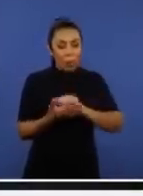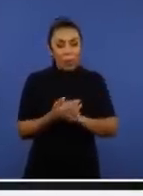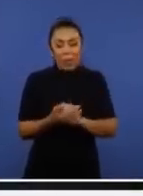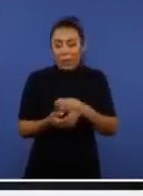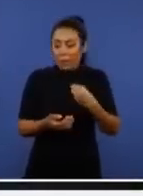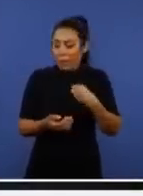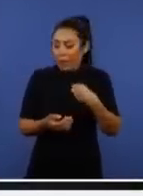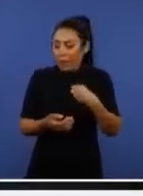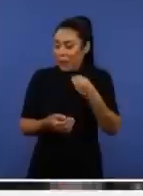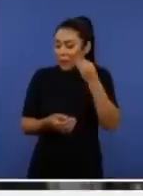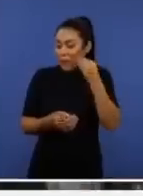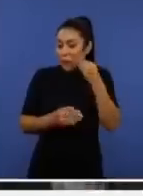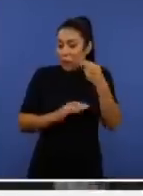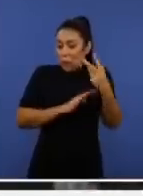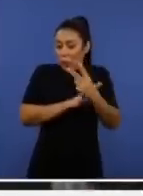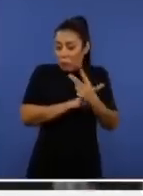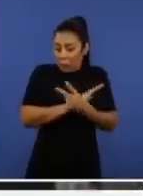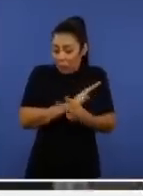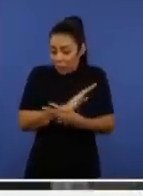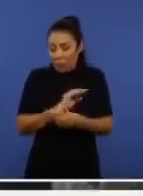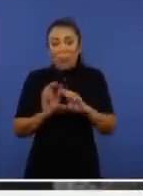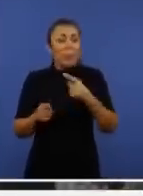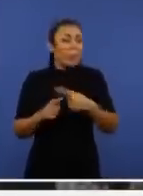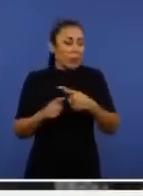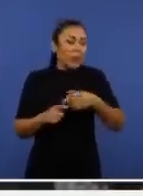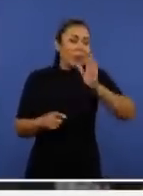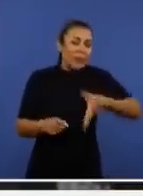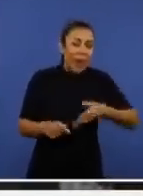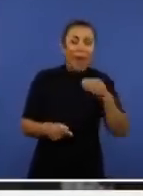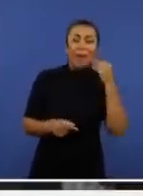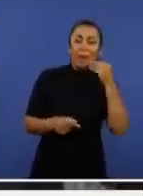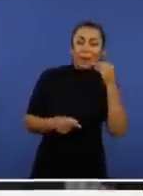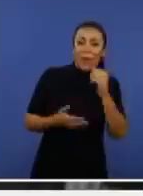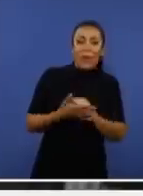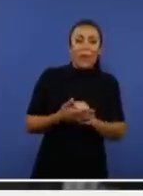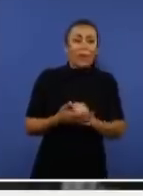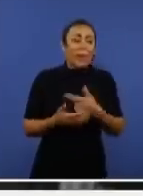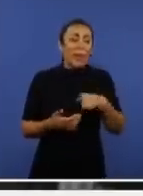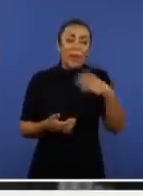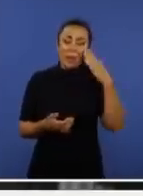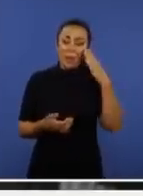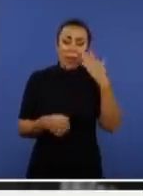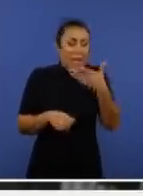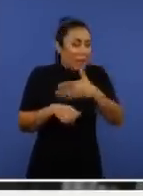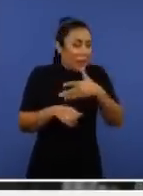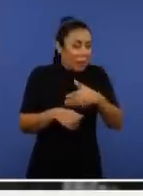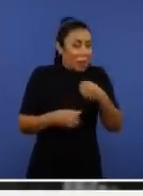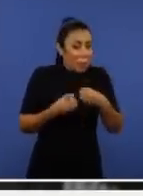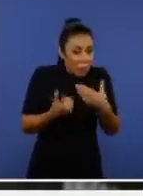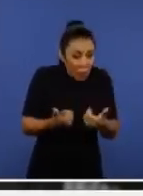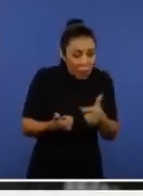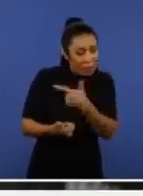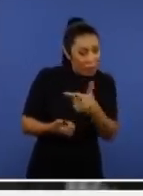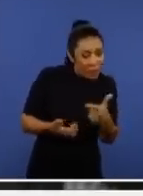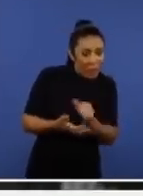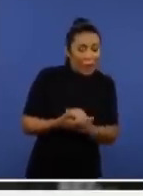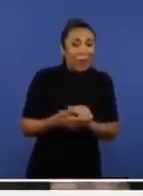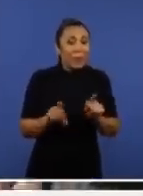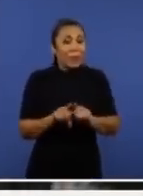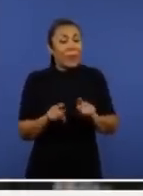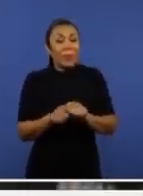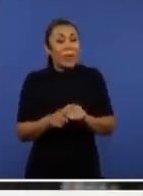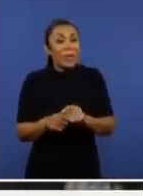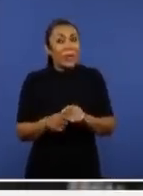É aquele jogador experiente que veio para um jogo em que ele não estava tão bem treinado, ele já não tem mais aquele fôlego para correr o campo